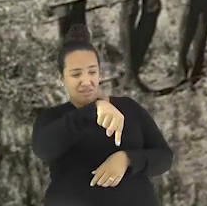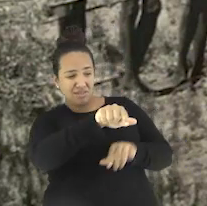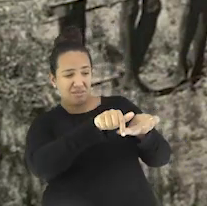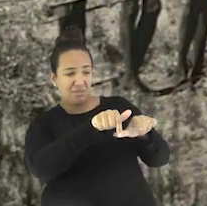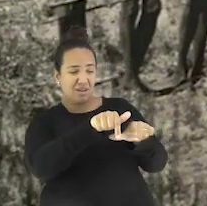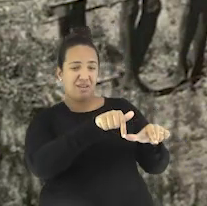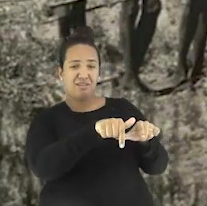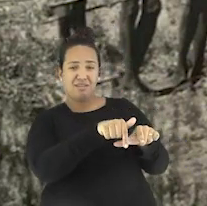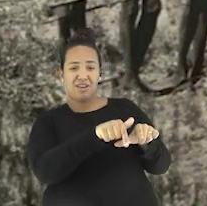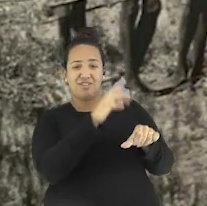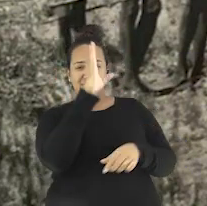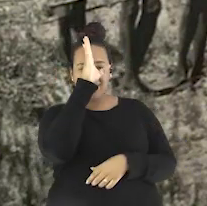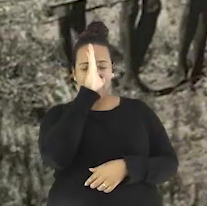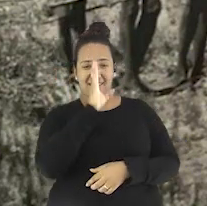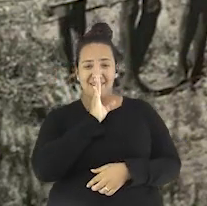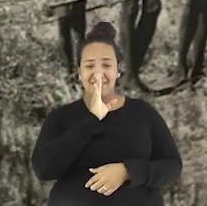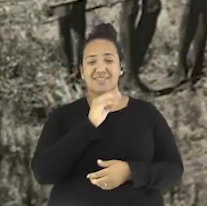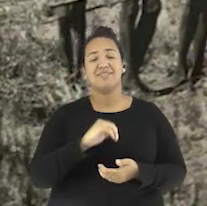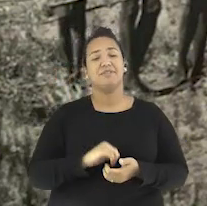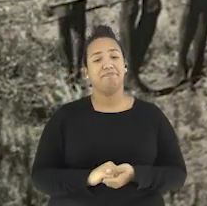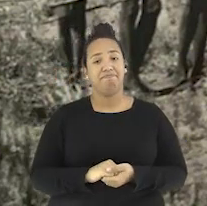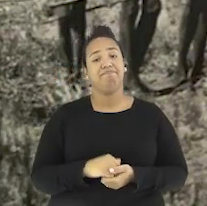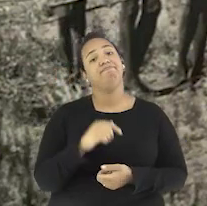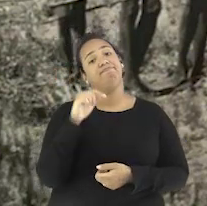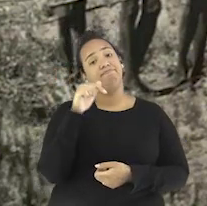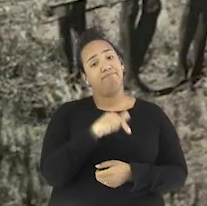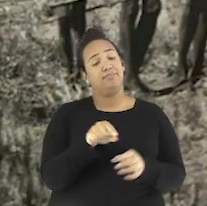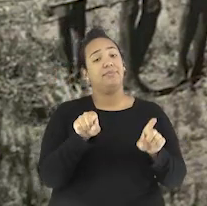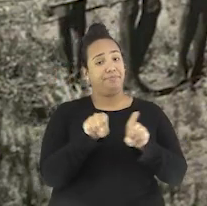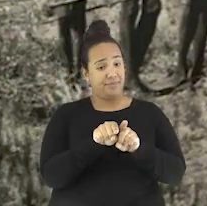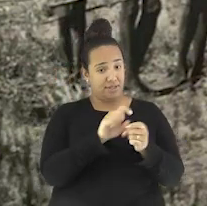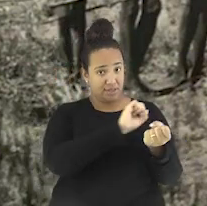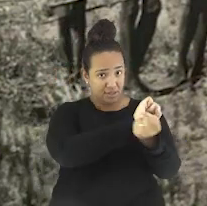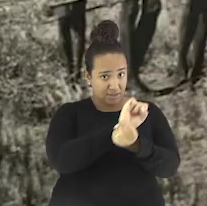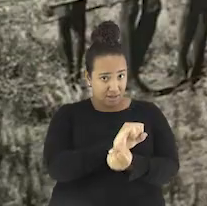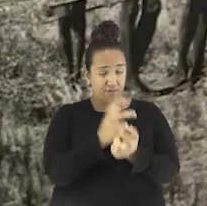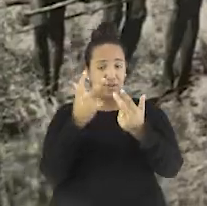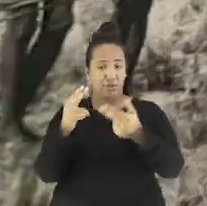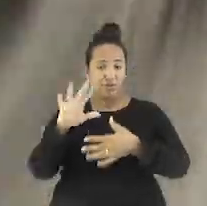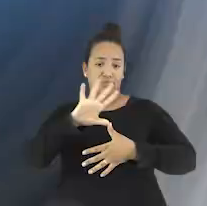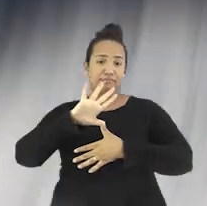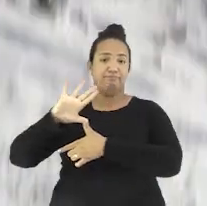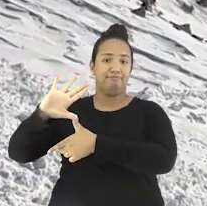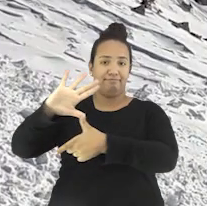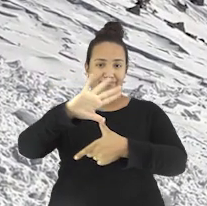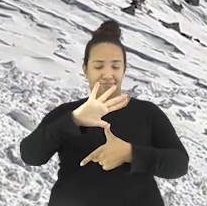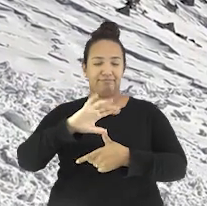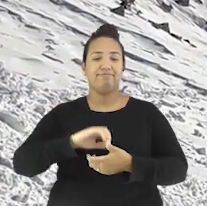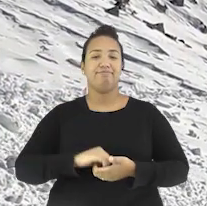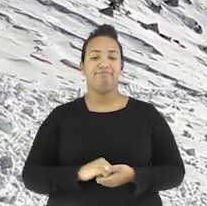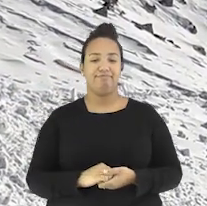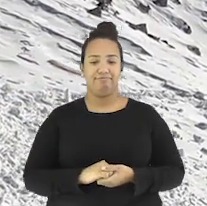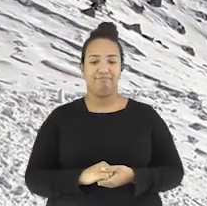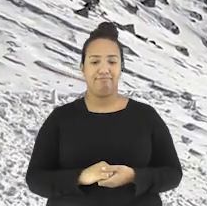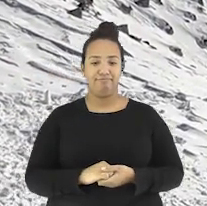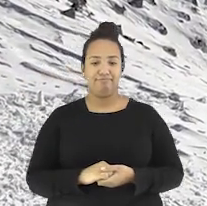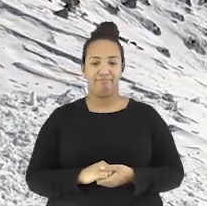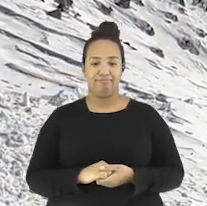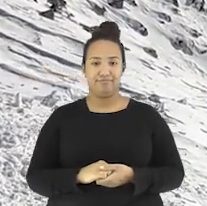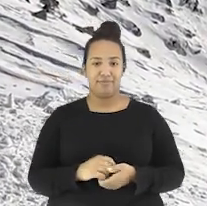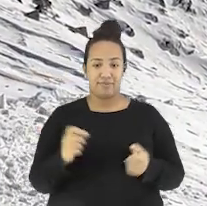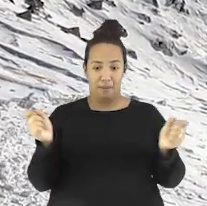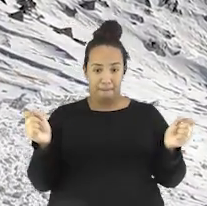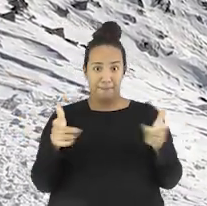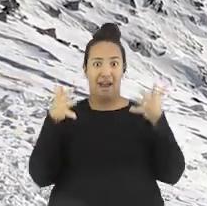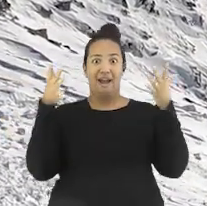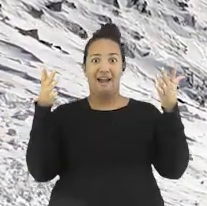população nativa. Tipo de exploração que também foi feita na América Latina. E como num passe de